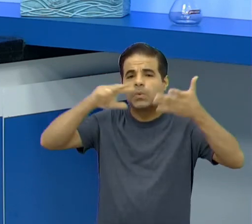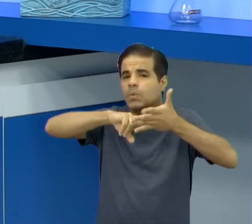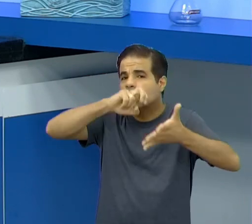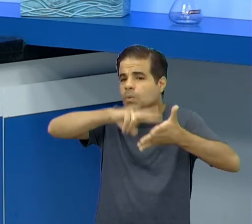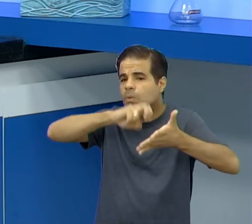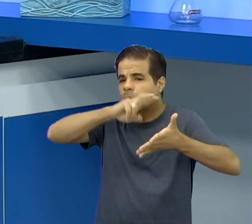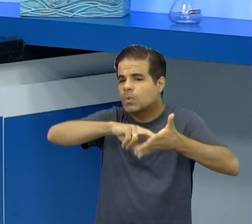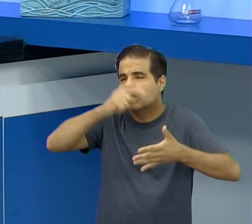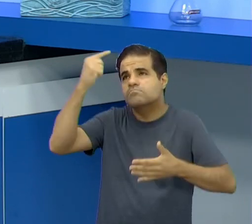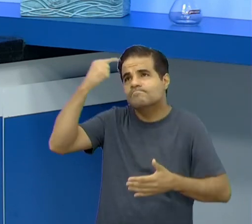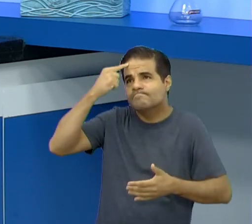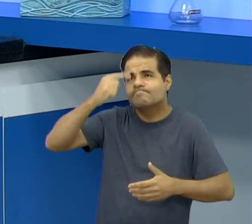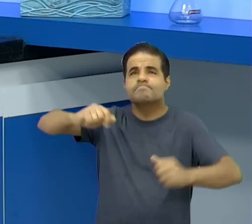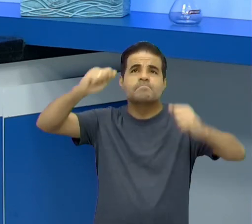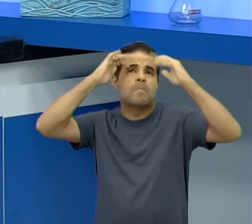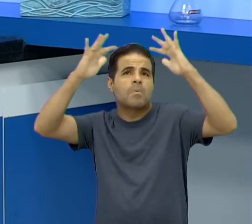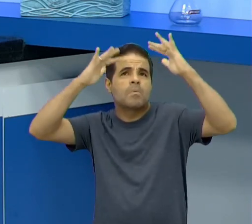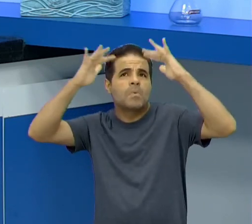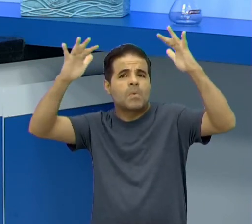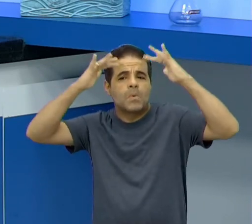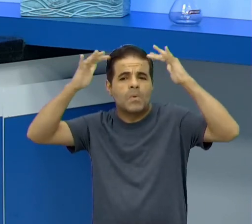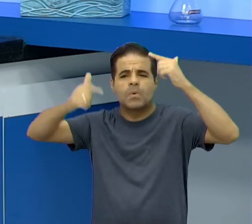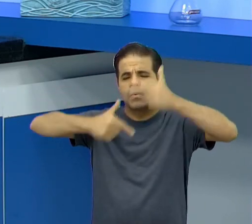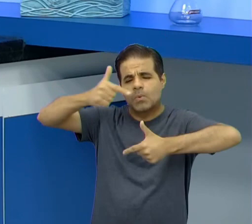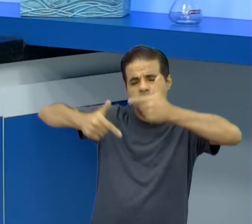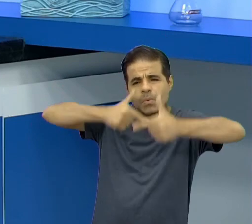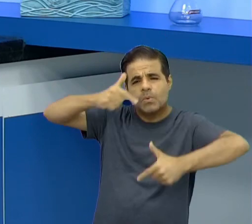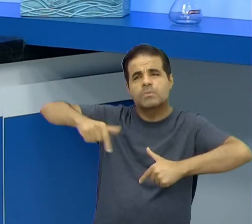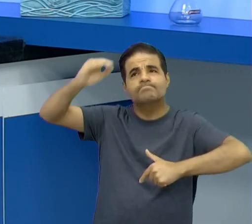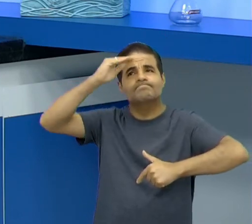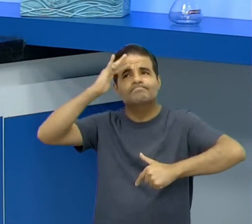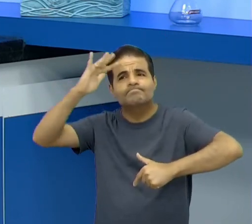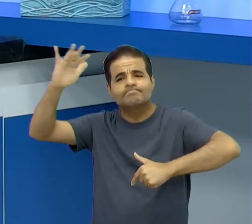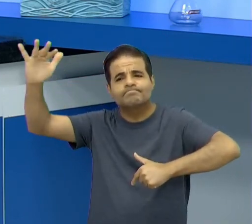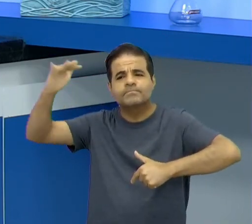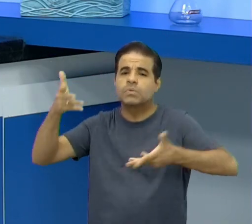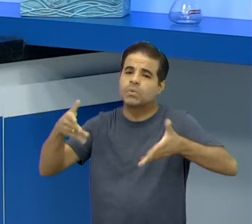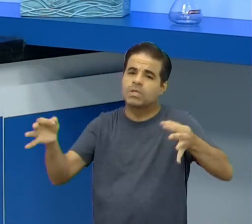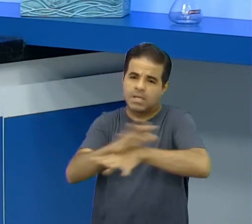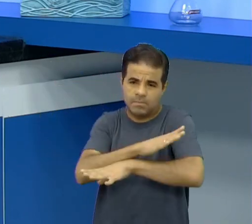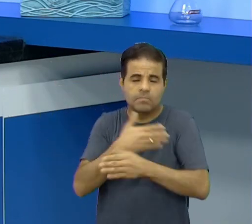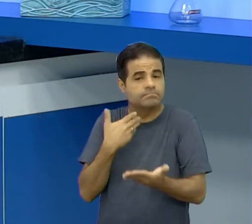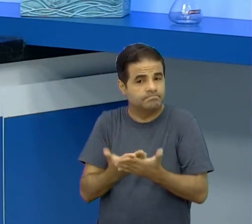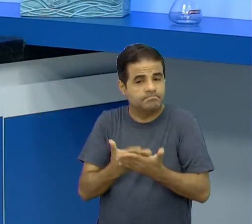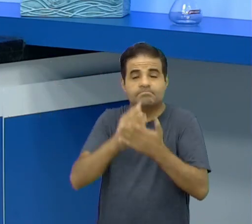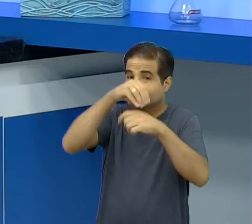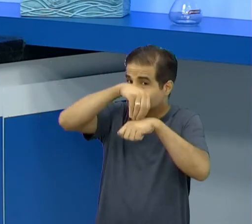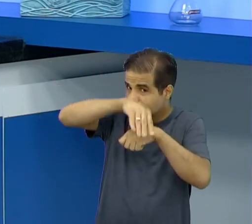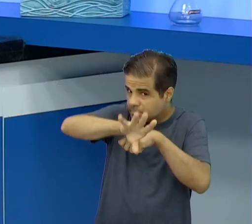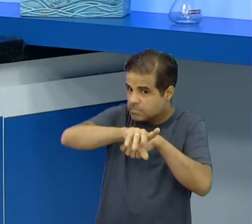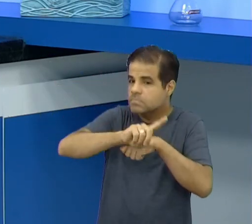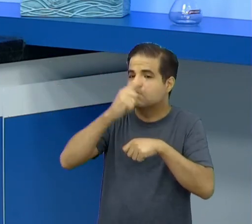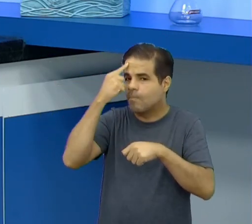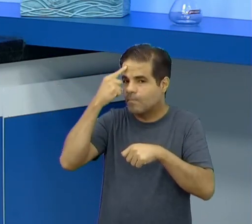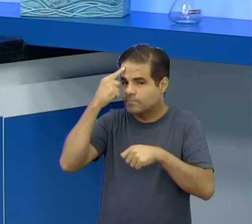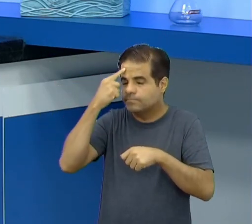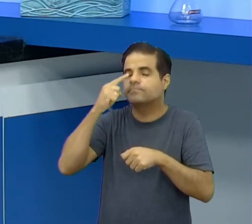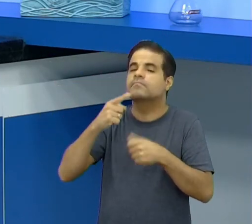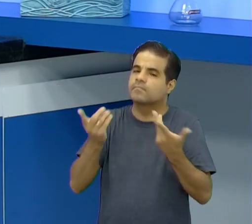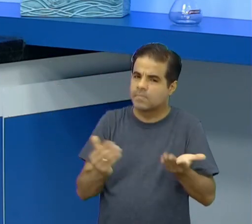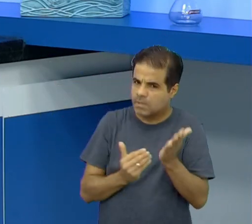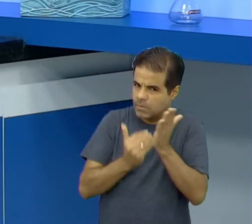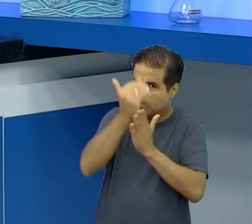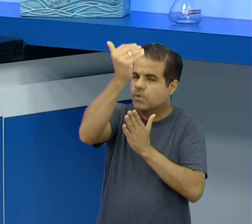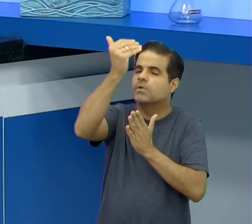são. Vamos ver se vocês conseguem aí trabalhar isso daí. Por hoje é isso, né? Eu queria só deixar claro aí que o juros composto ele